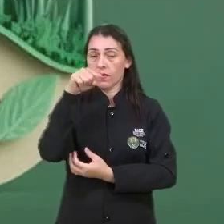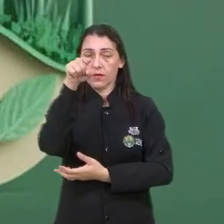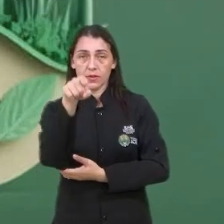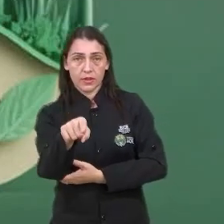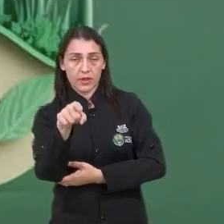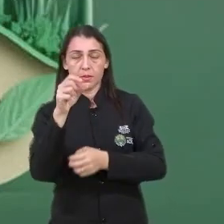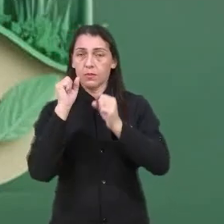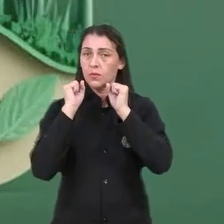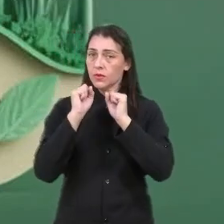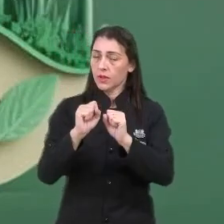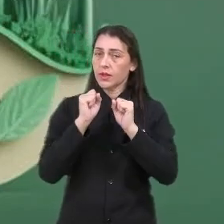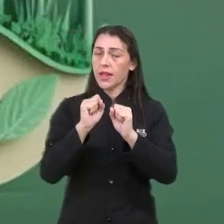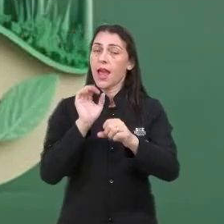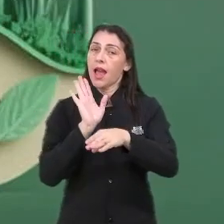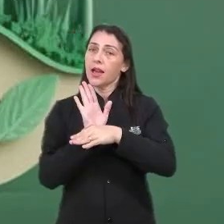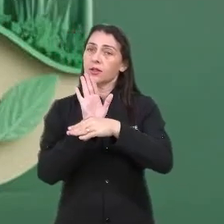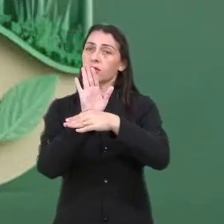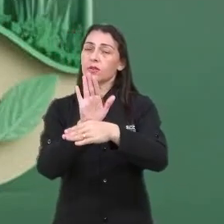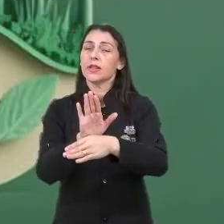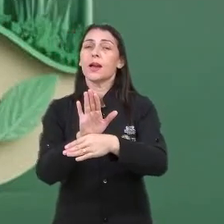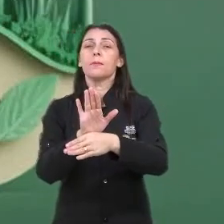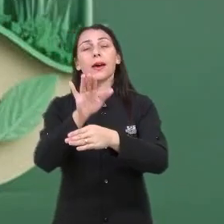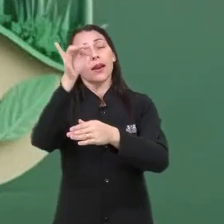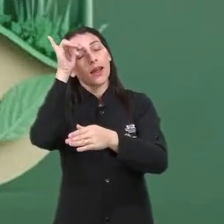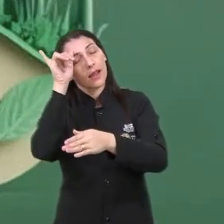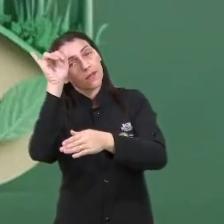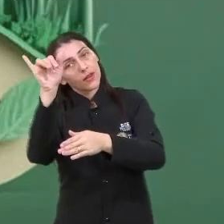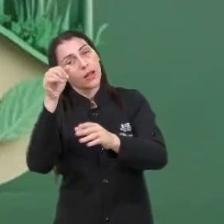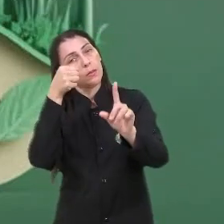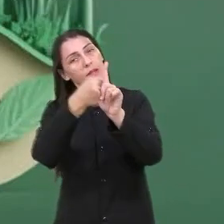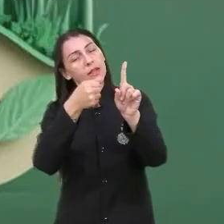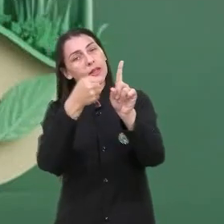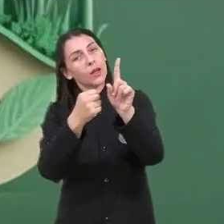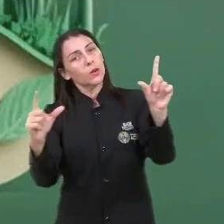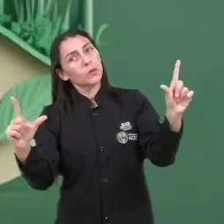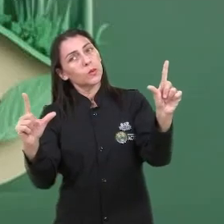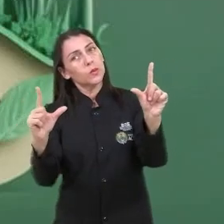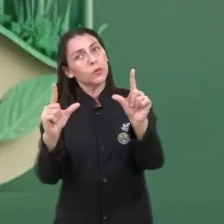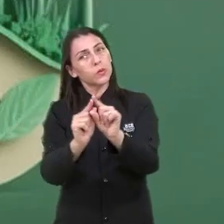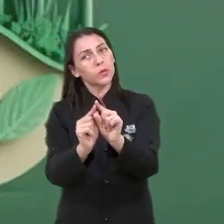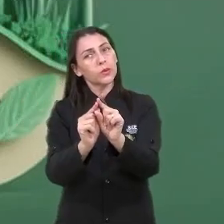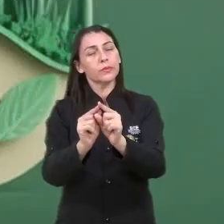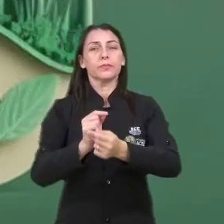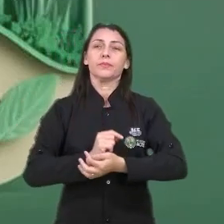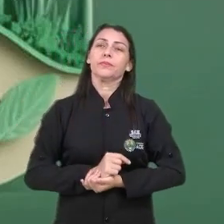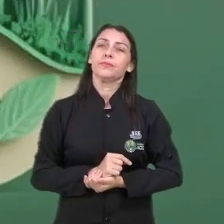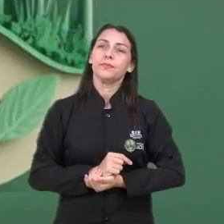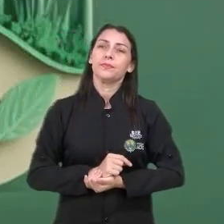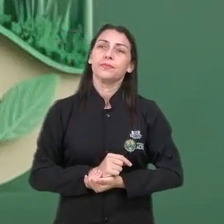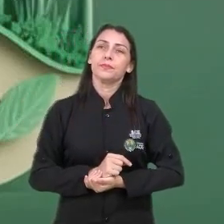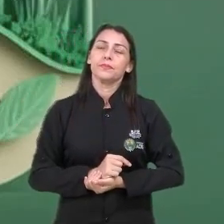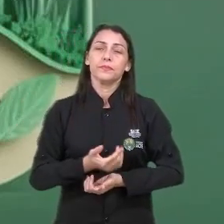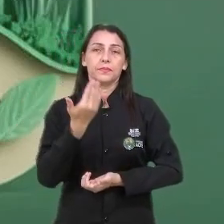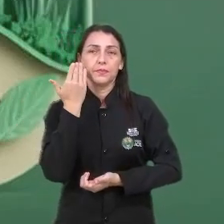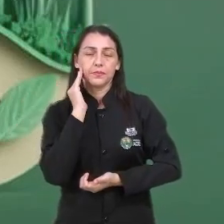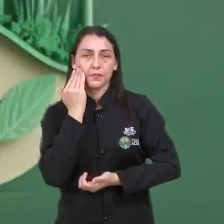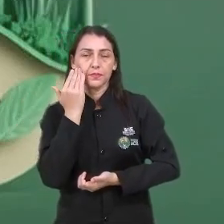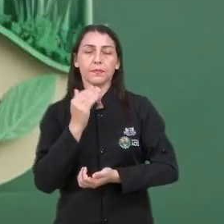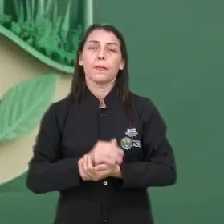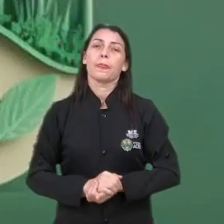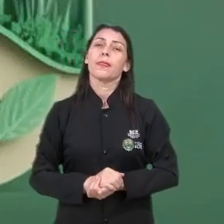você poderíamos contribuir para que esses impactos fossem reduzidos? Vamos entender que